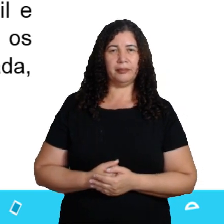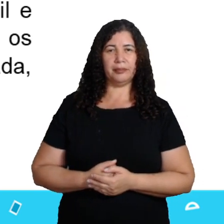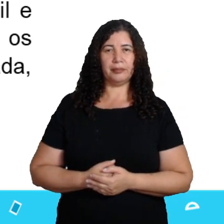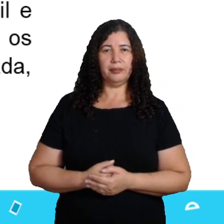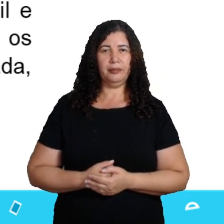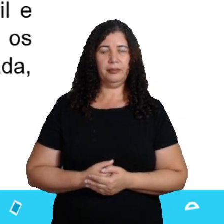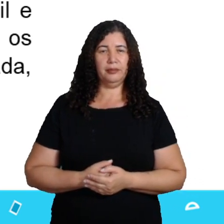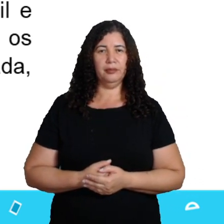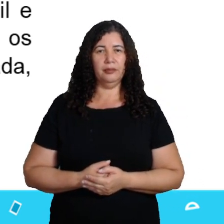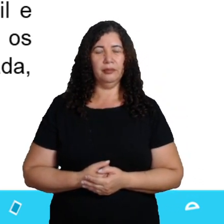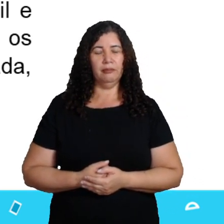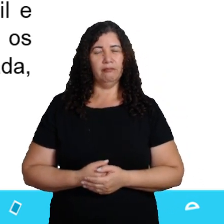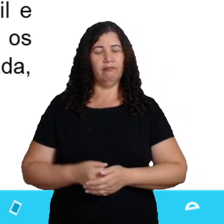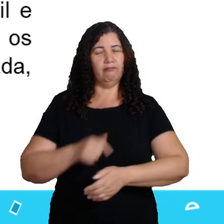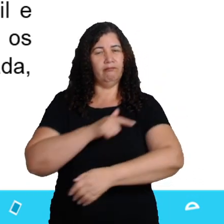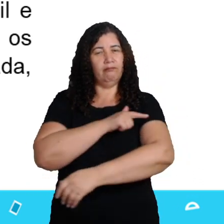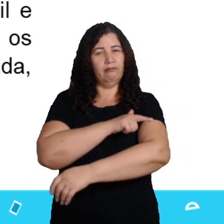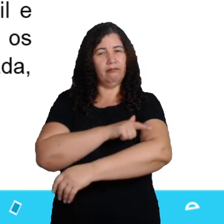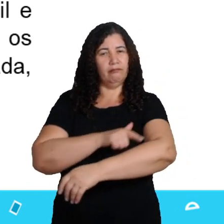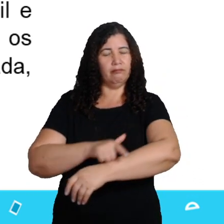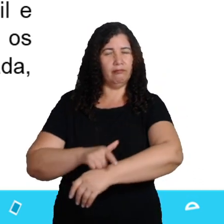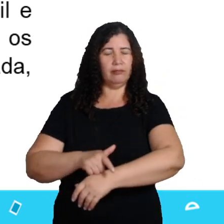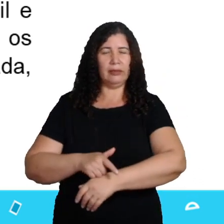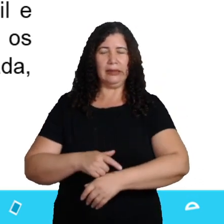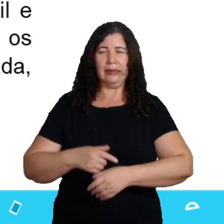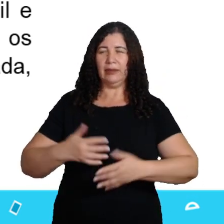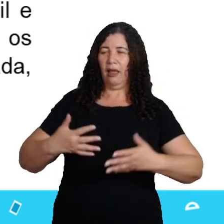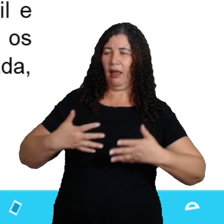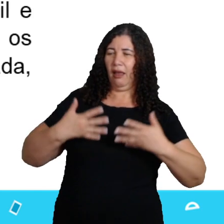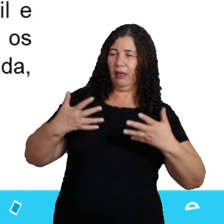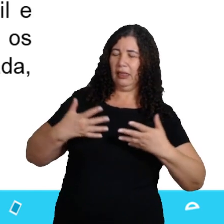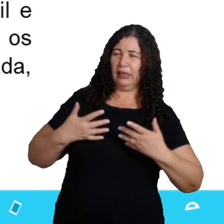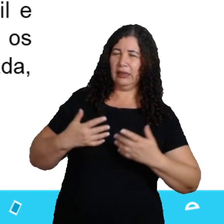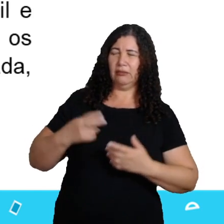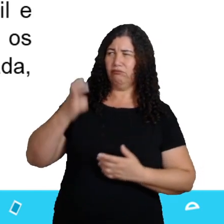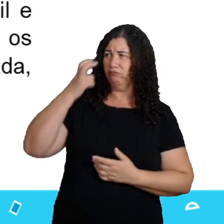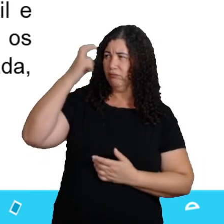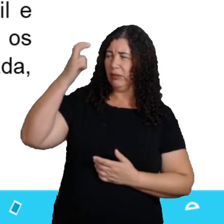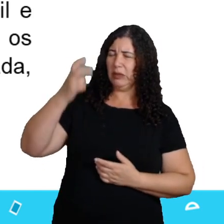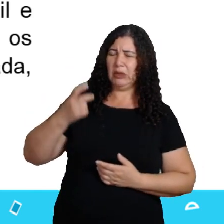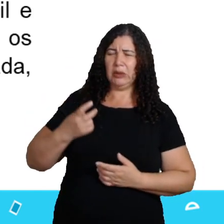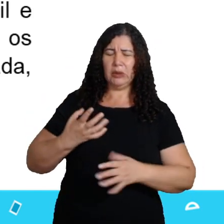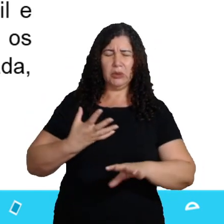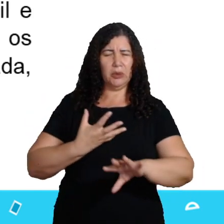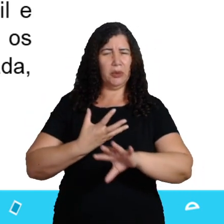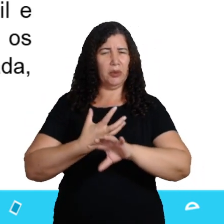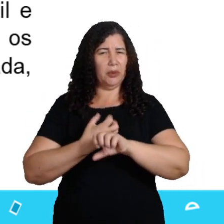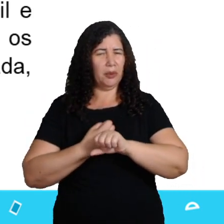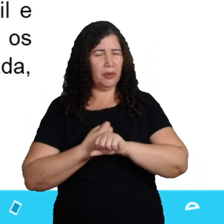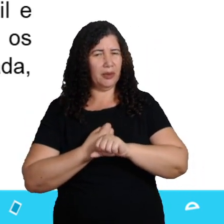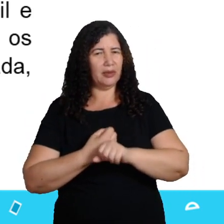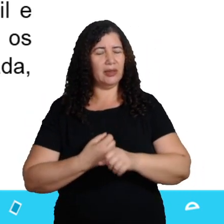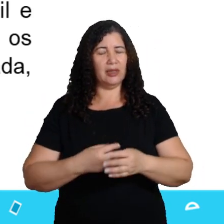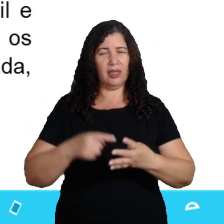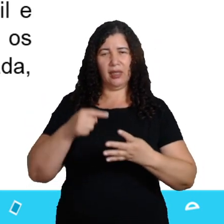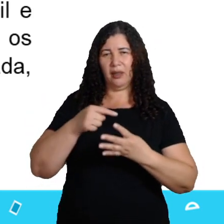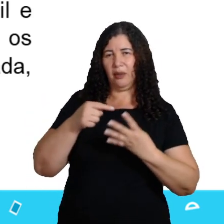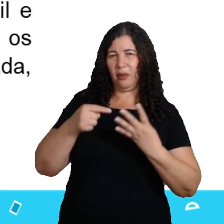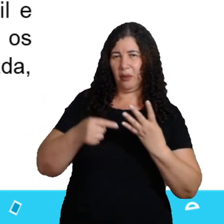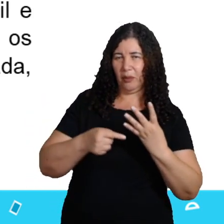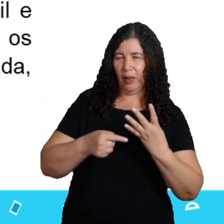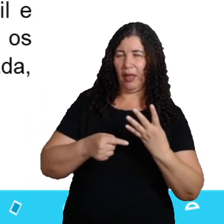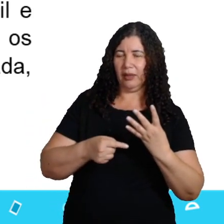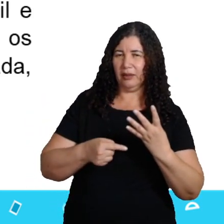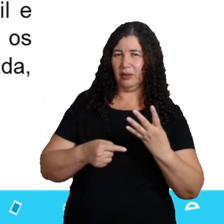funciona. Gentileza, bom humor, inteligência e simpatia. Aqui eu tenho 4 itens